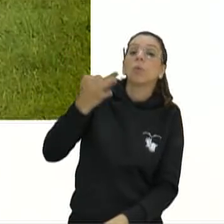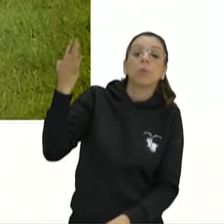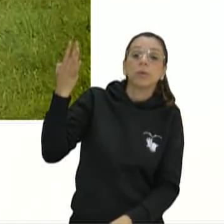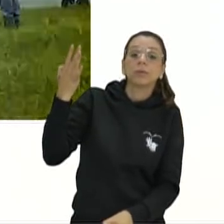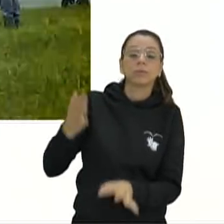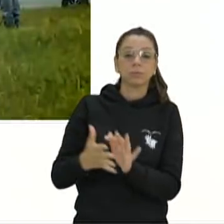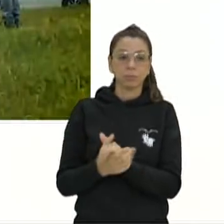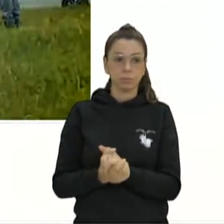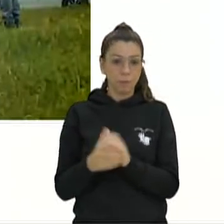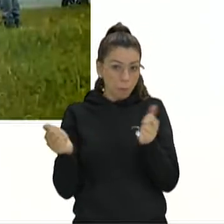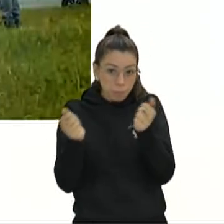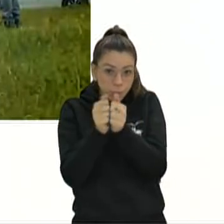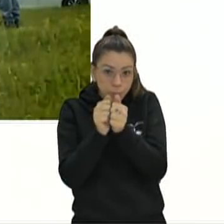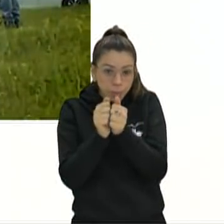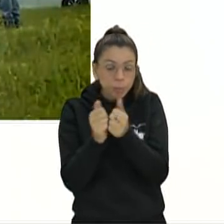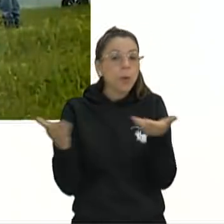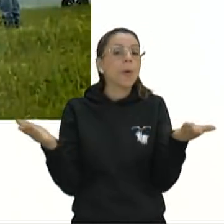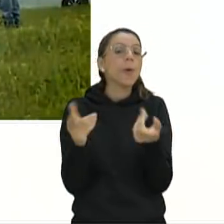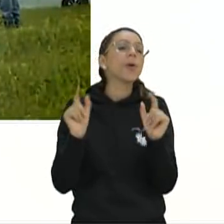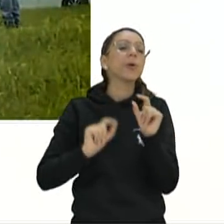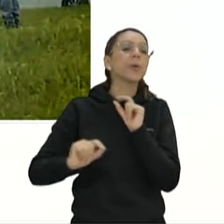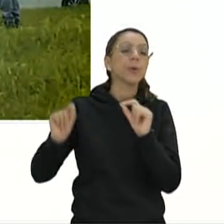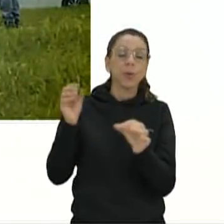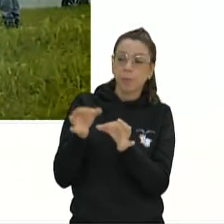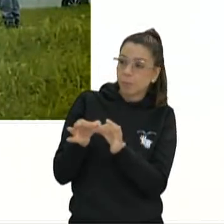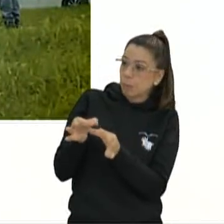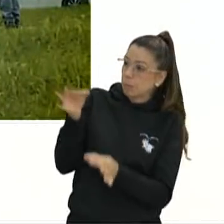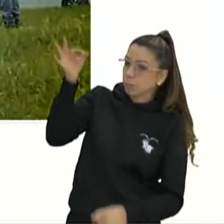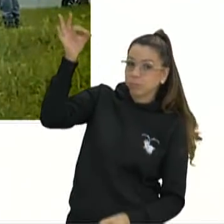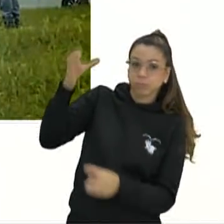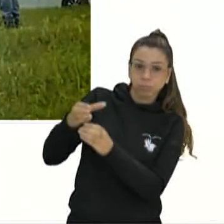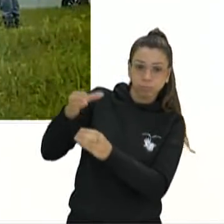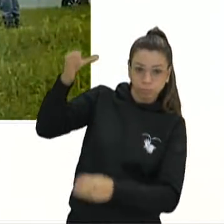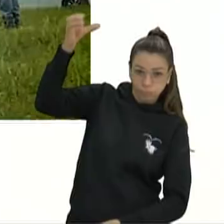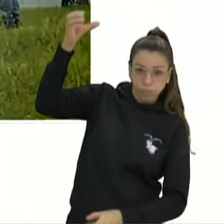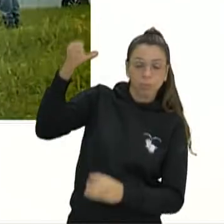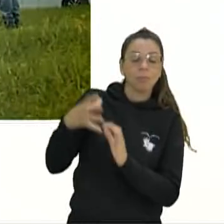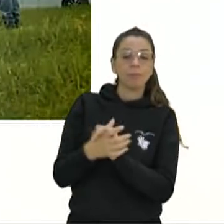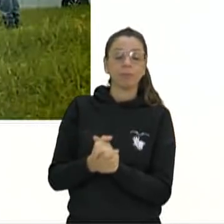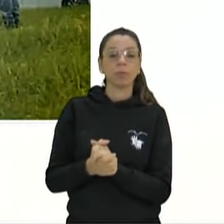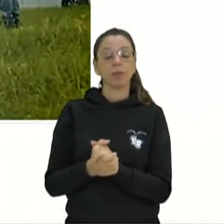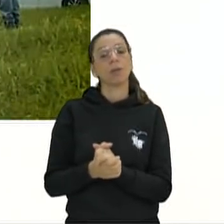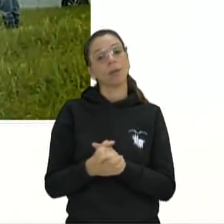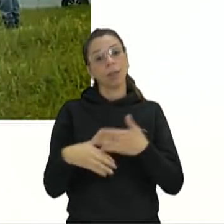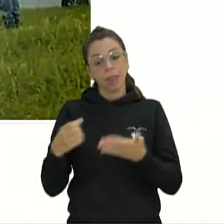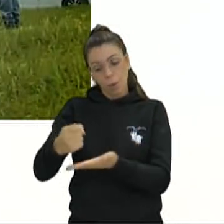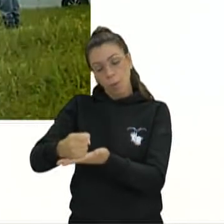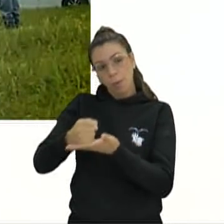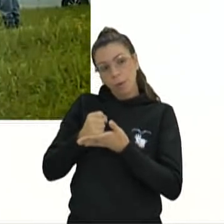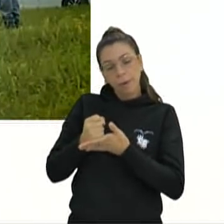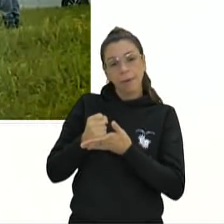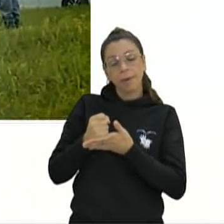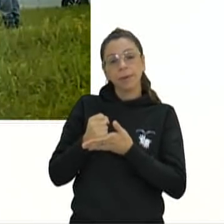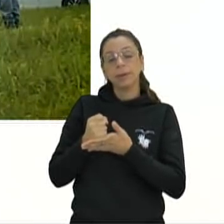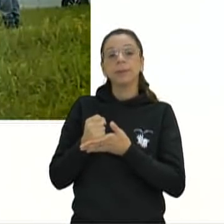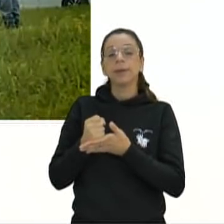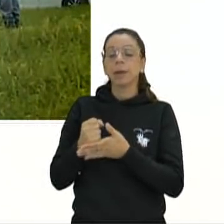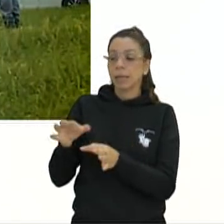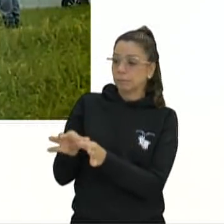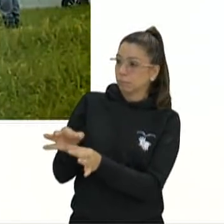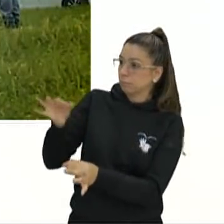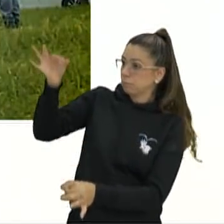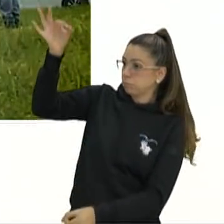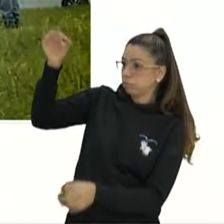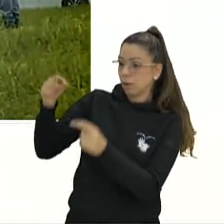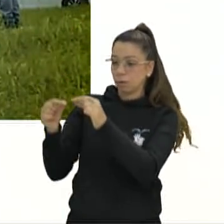Vem comigo? E hoje nós vamos medir a altura daquela torre. Para isso, o meu assistente se afastou aproximadamente 20 metros